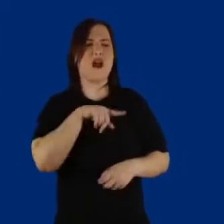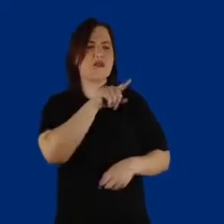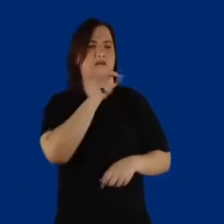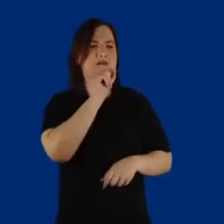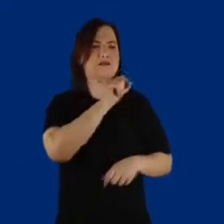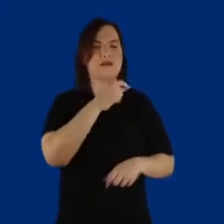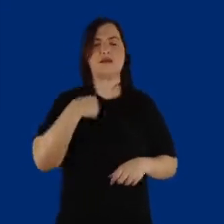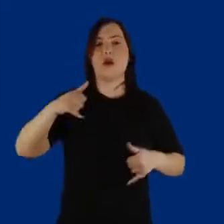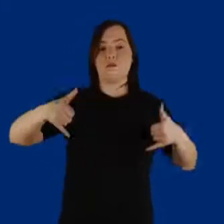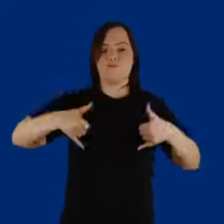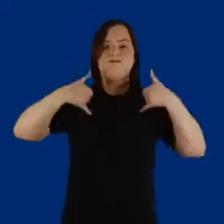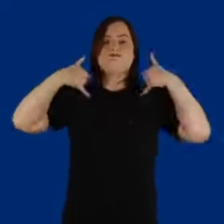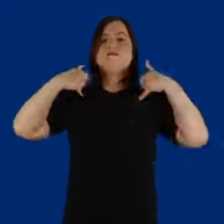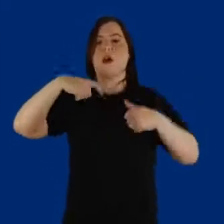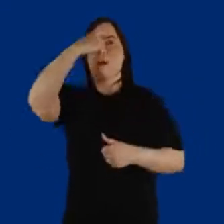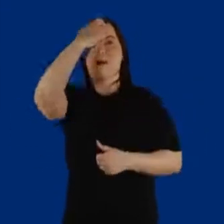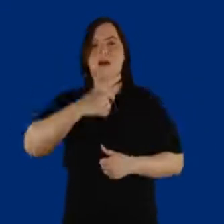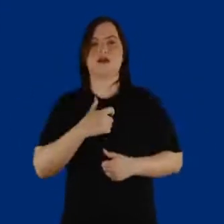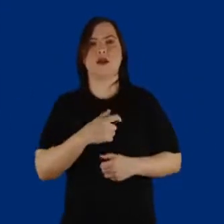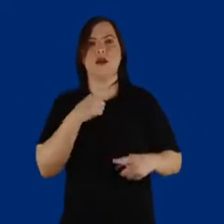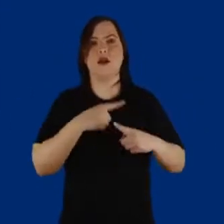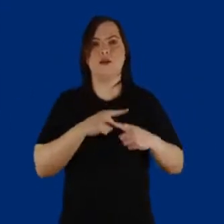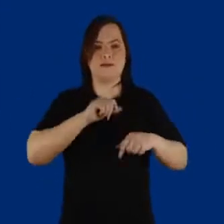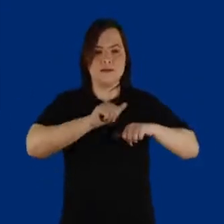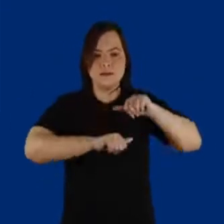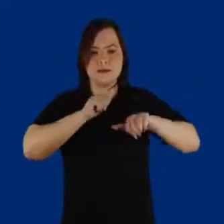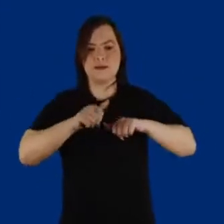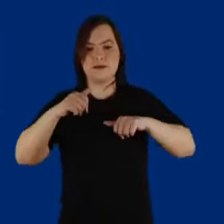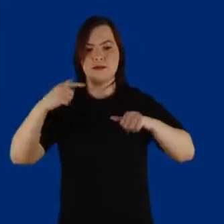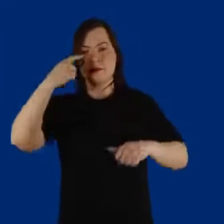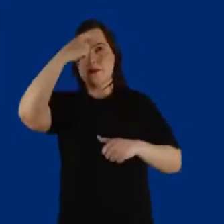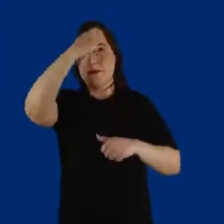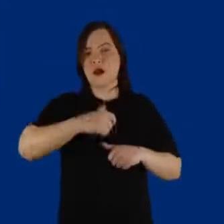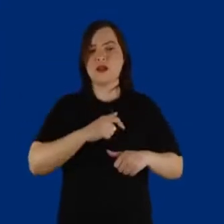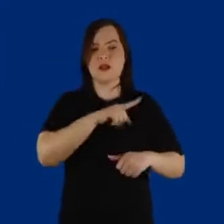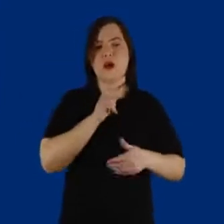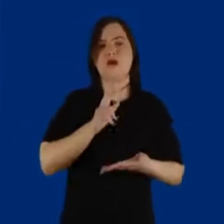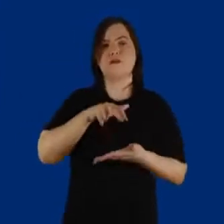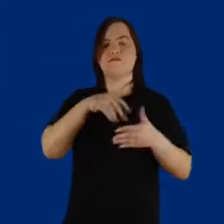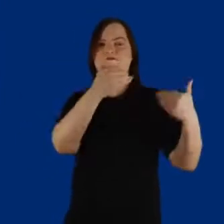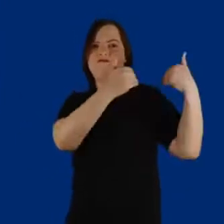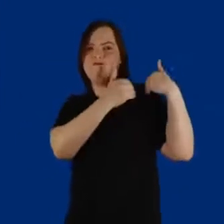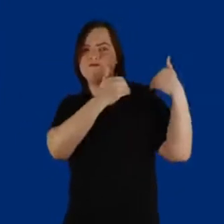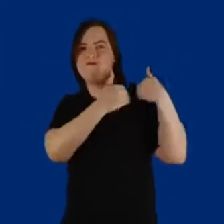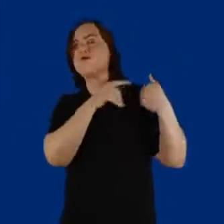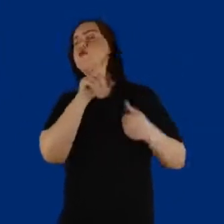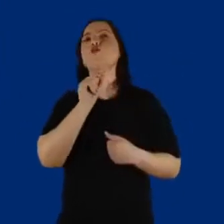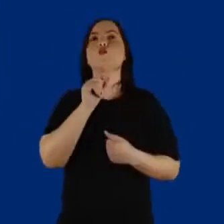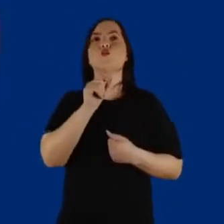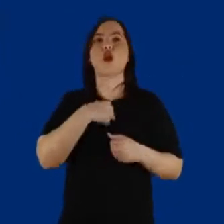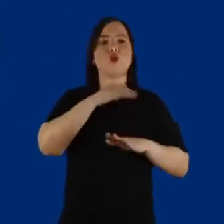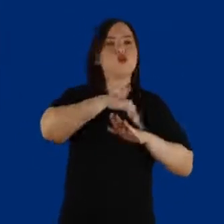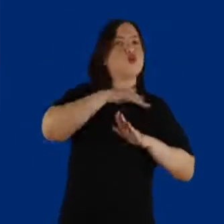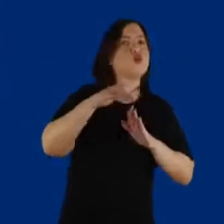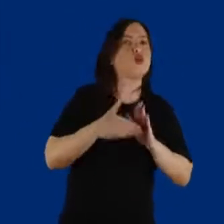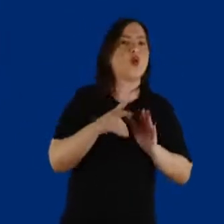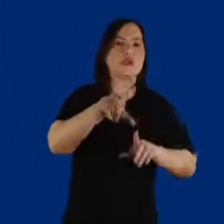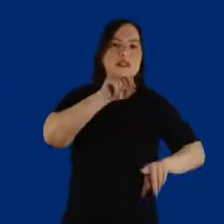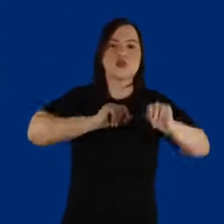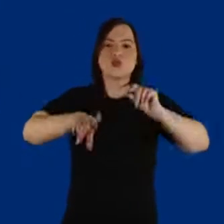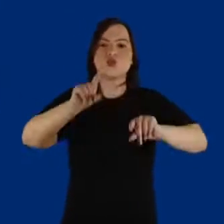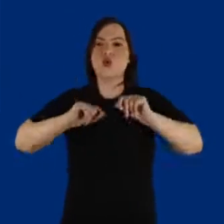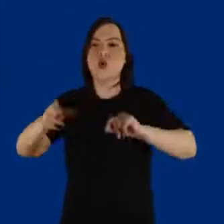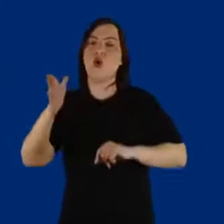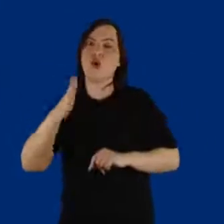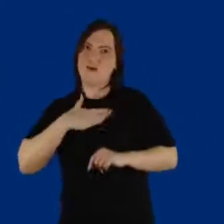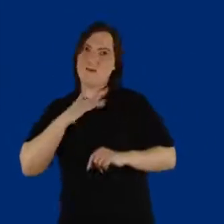tenha orgulho dessa pessoa, e transforme essa pessoa, e assuma a responsabilidade por todas as escolhas que essa